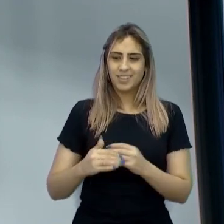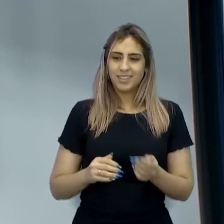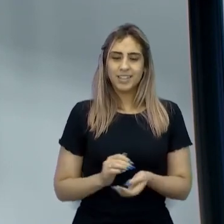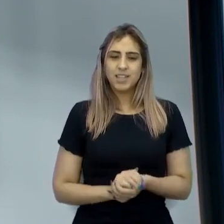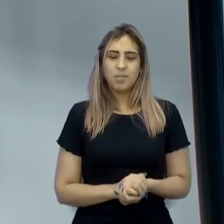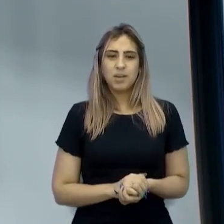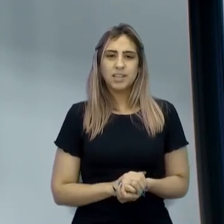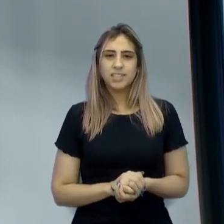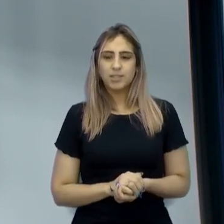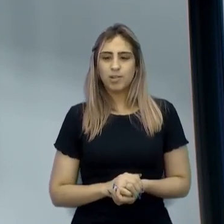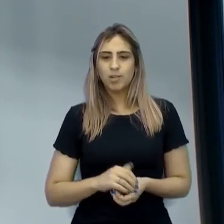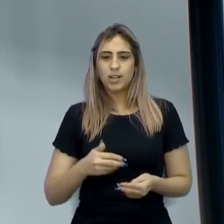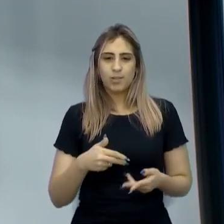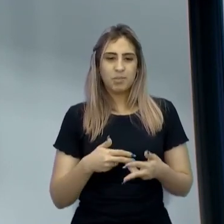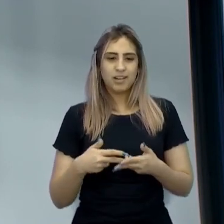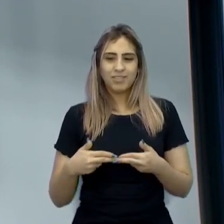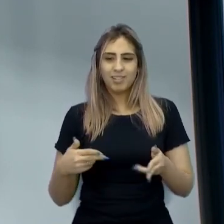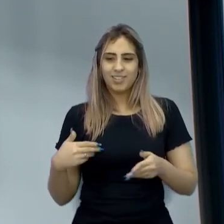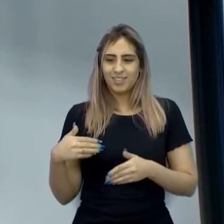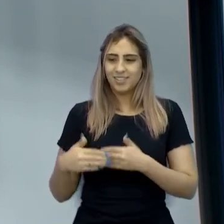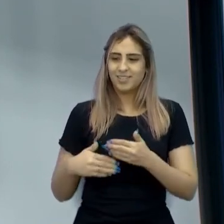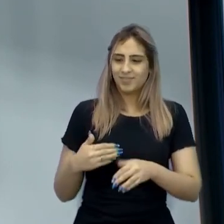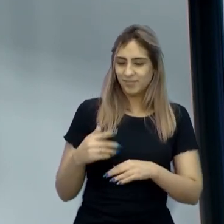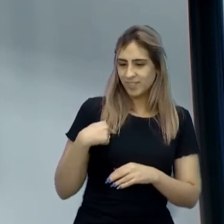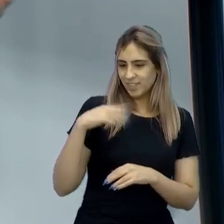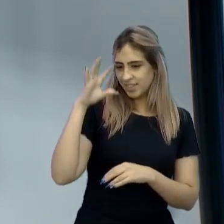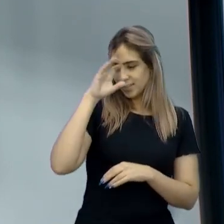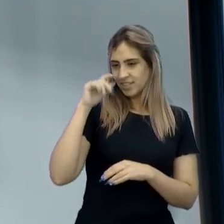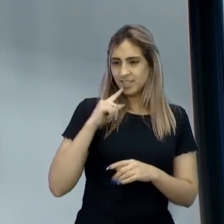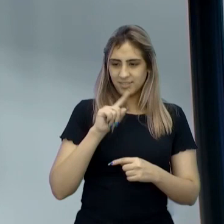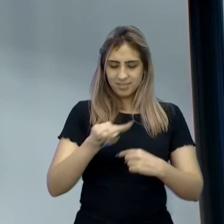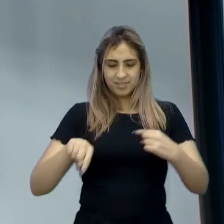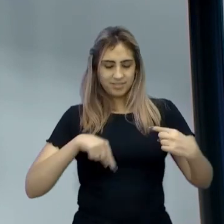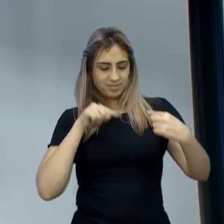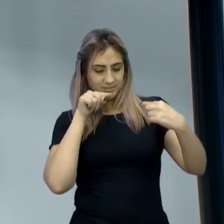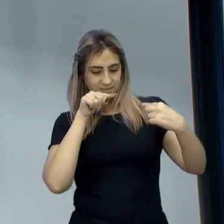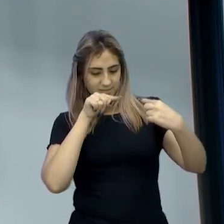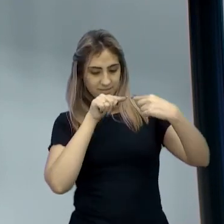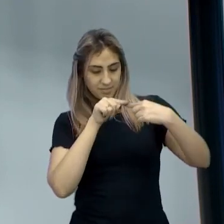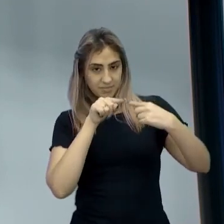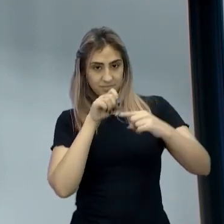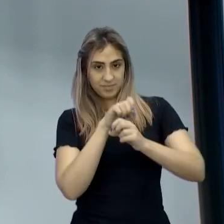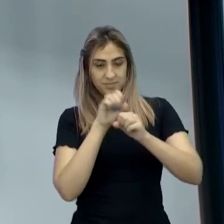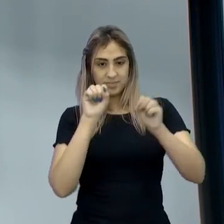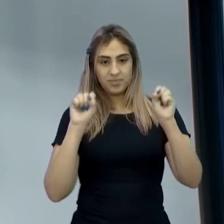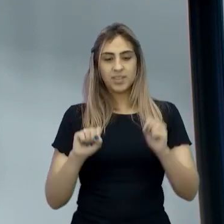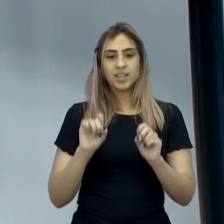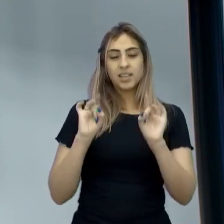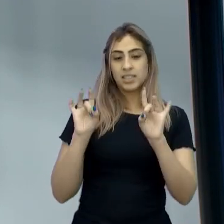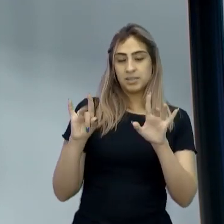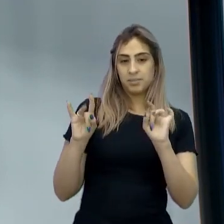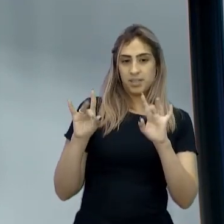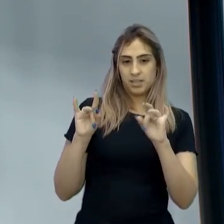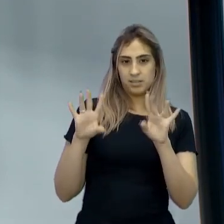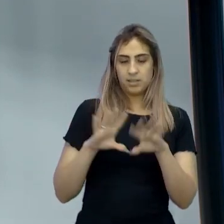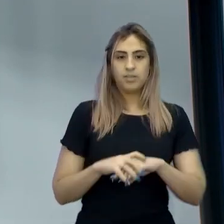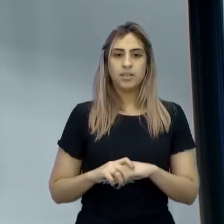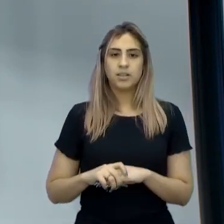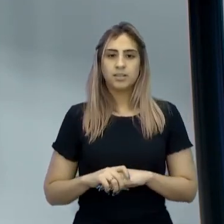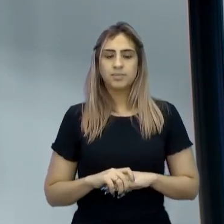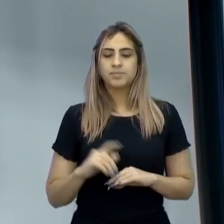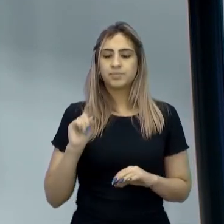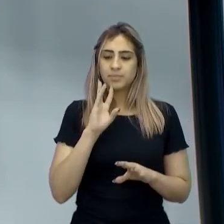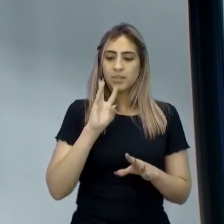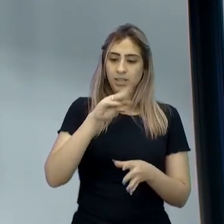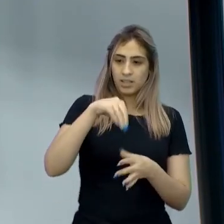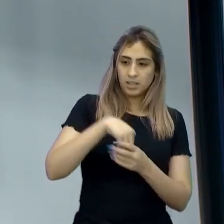no meu bairro, ali no meu, se quiser ampliar um pouco mais no meu município, questões específicas mesmo, né, que